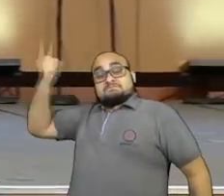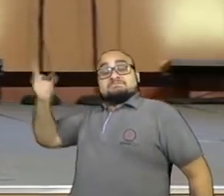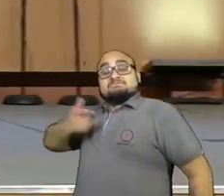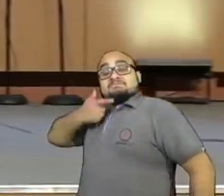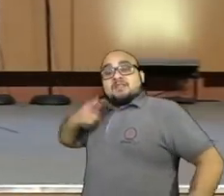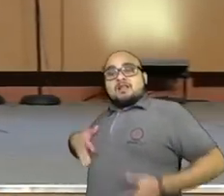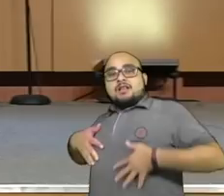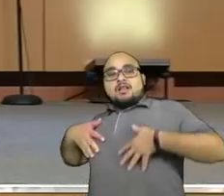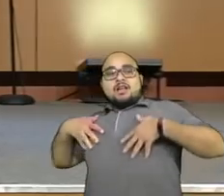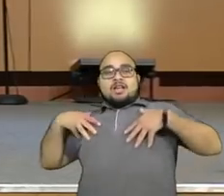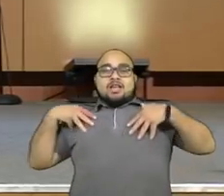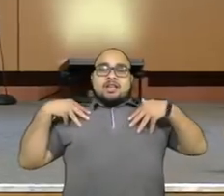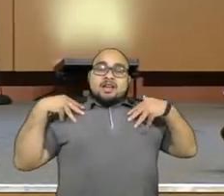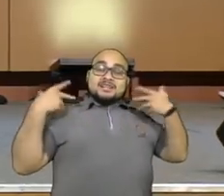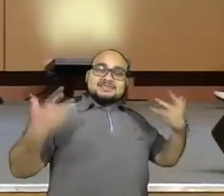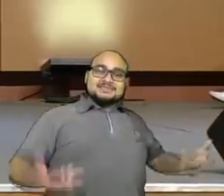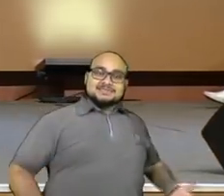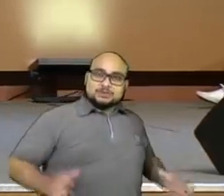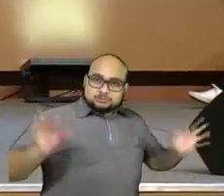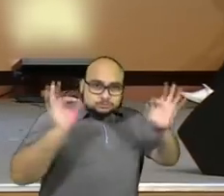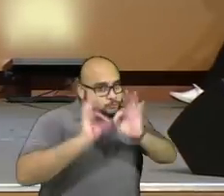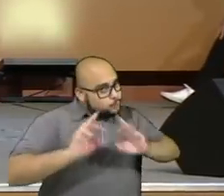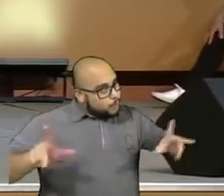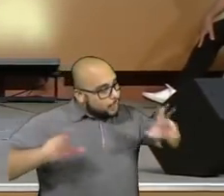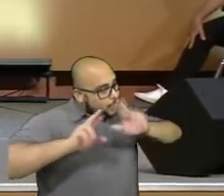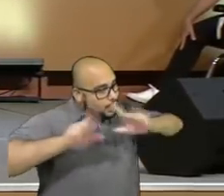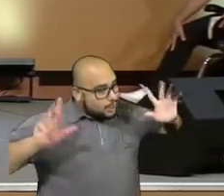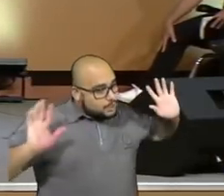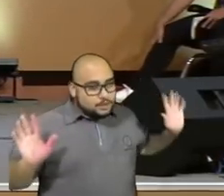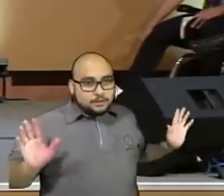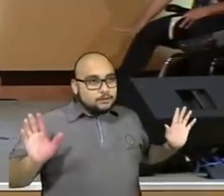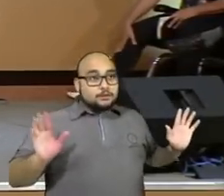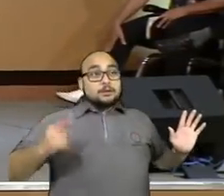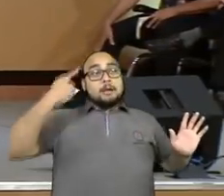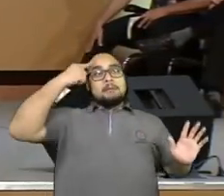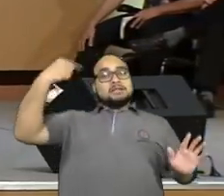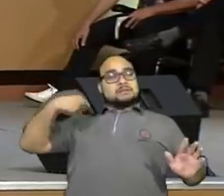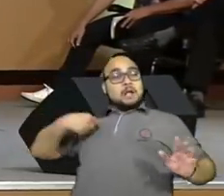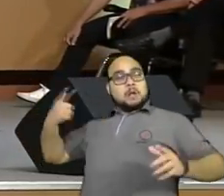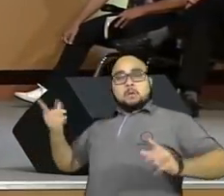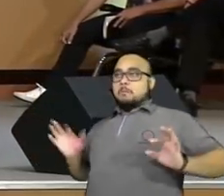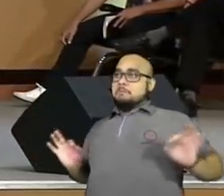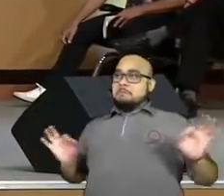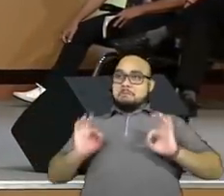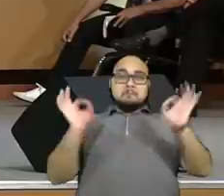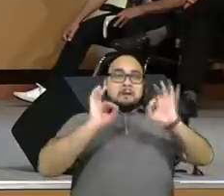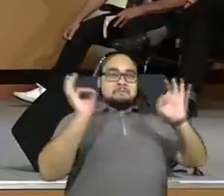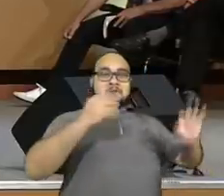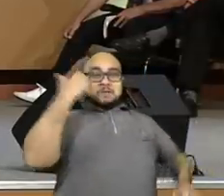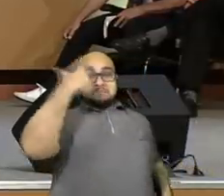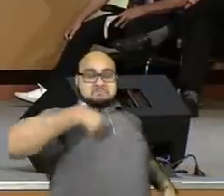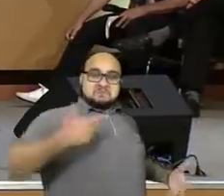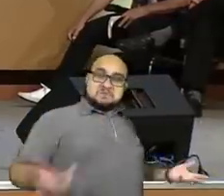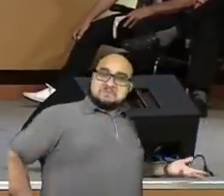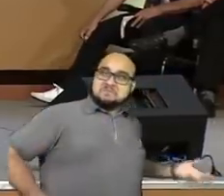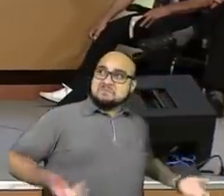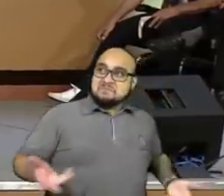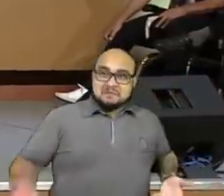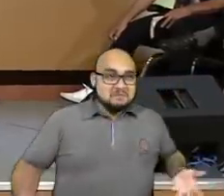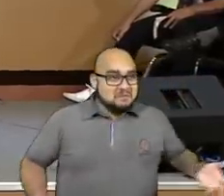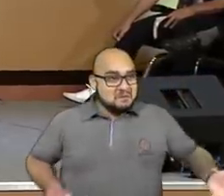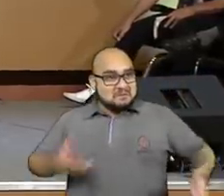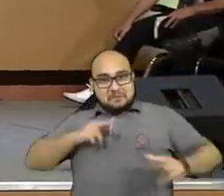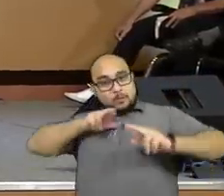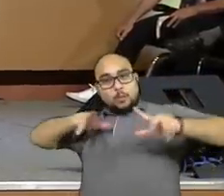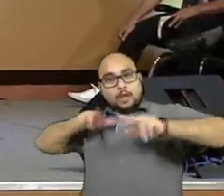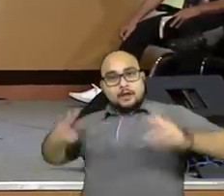para você ficar nariz empinado, não é para você pensar que você é o cara, esse cara sou eu. Deus vai